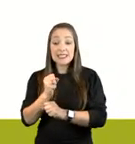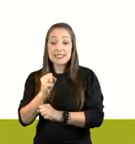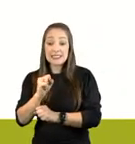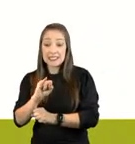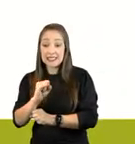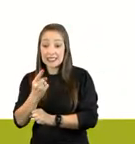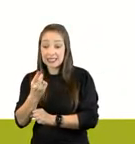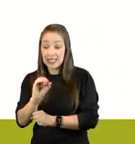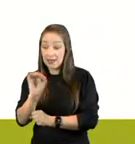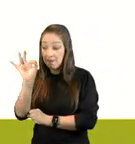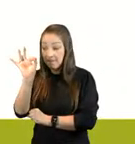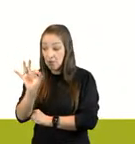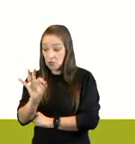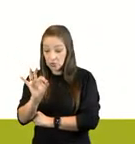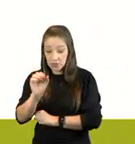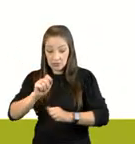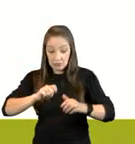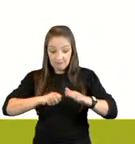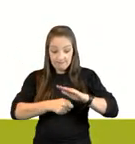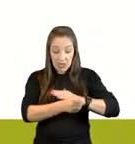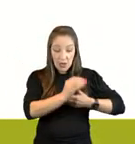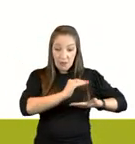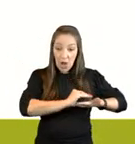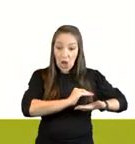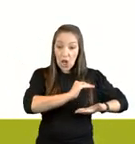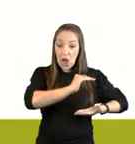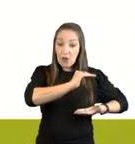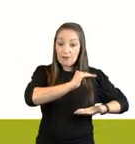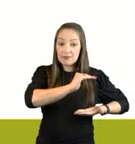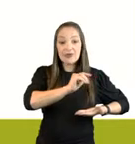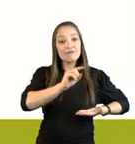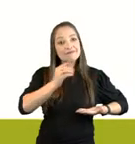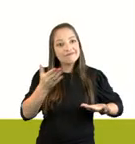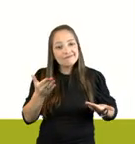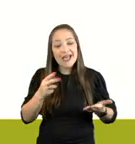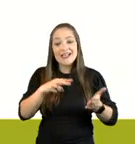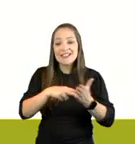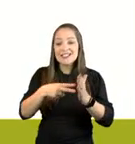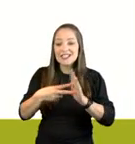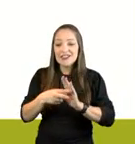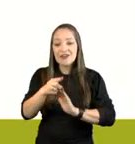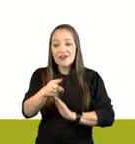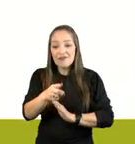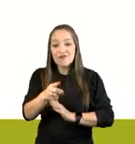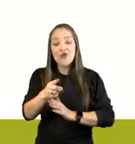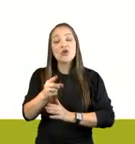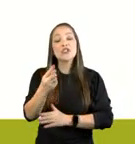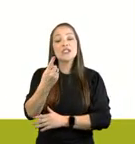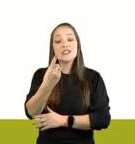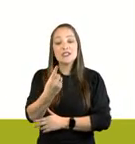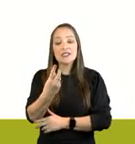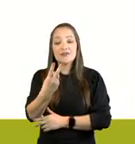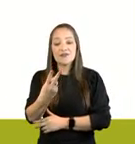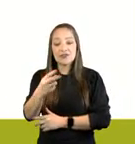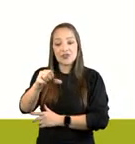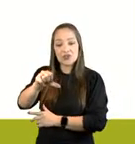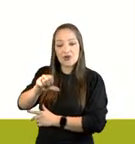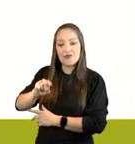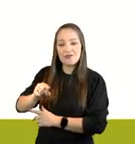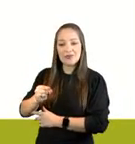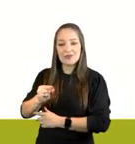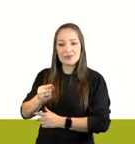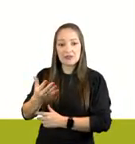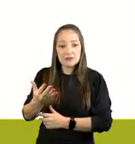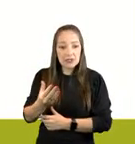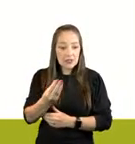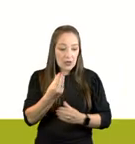meu, você teve 129 mil. Você vai. Então, pus 50 mil, 10%,